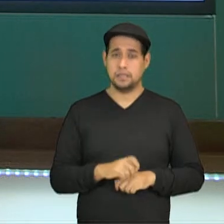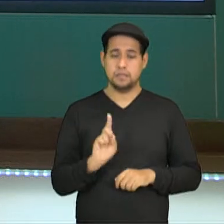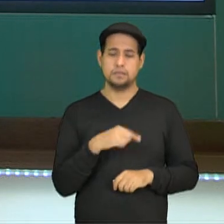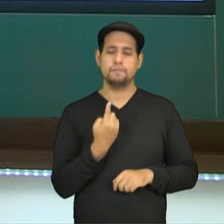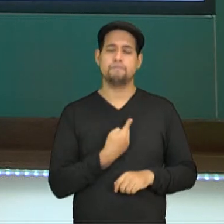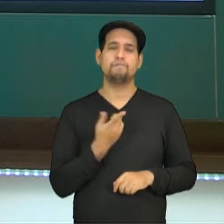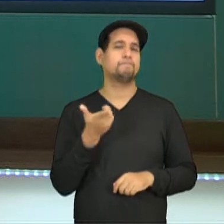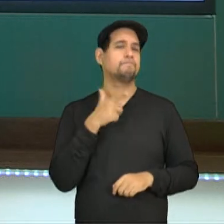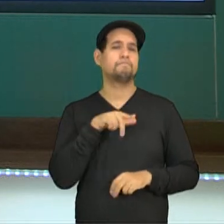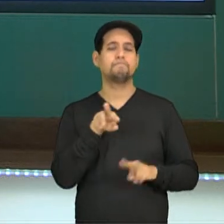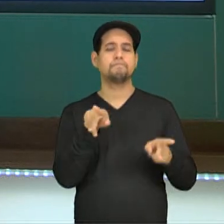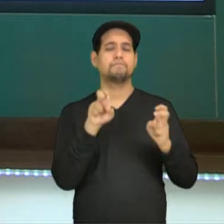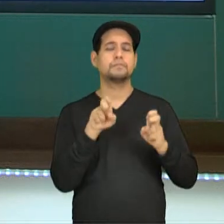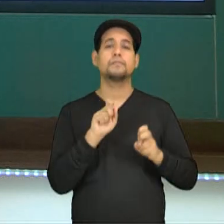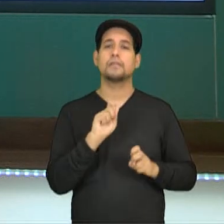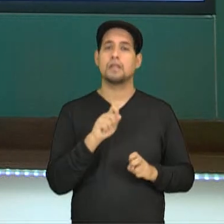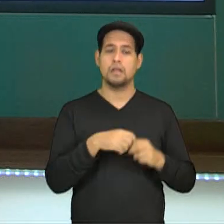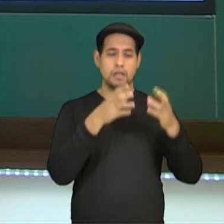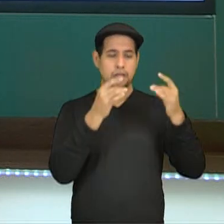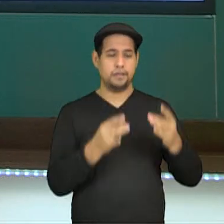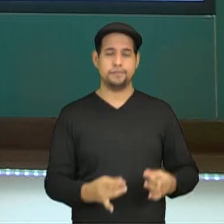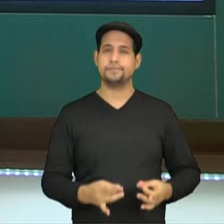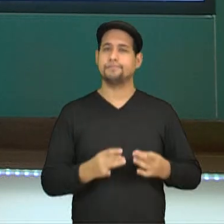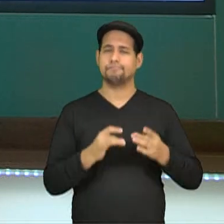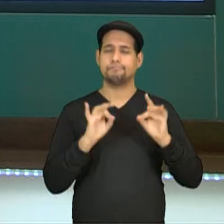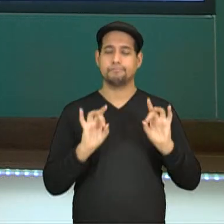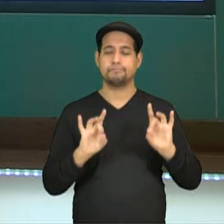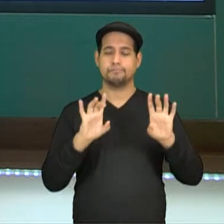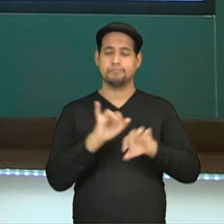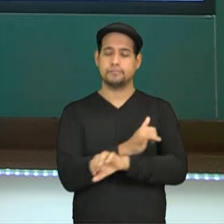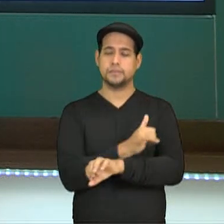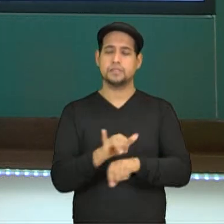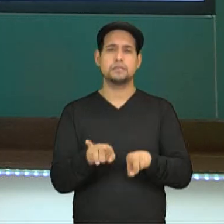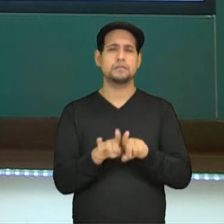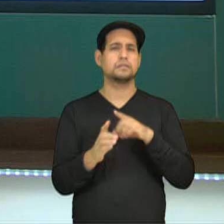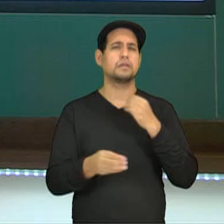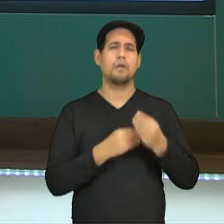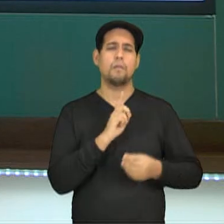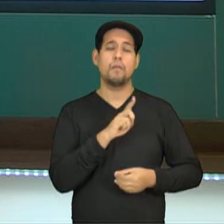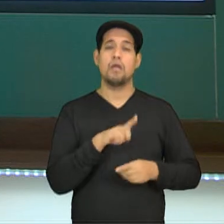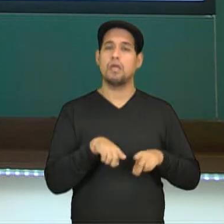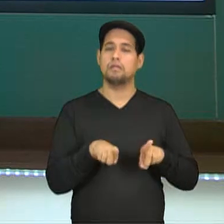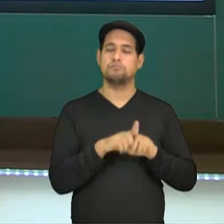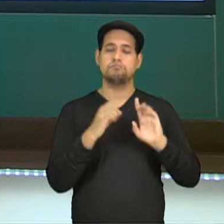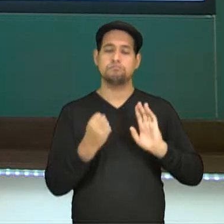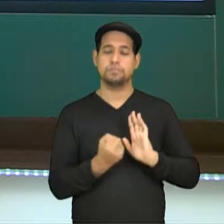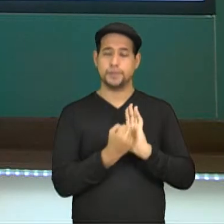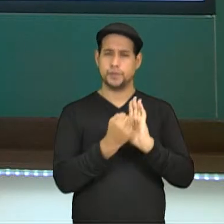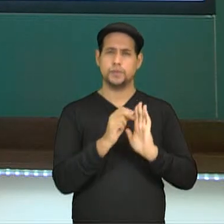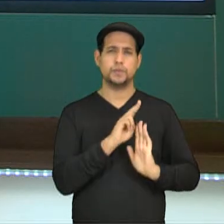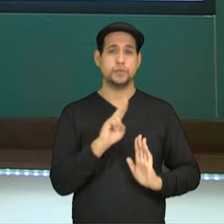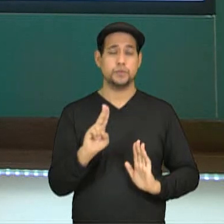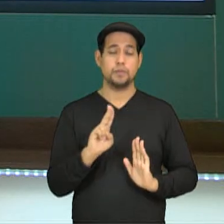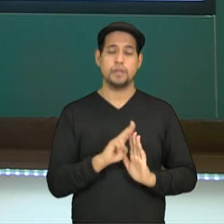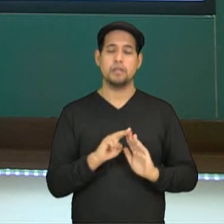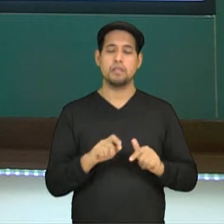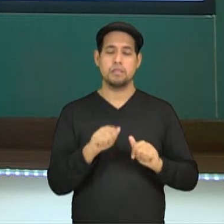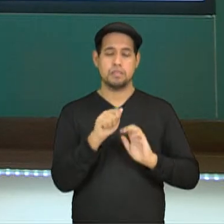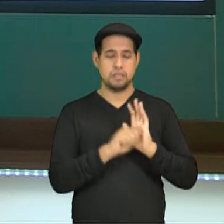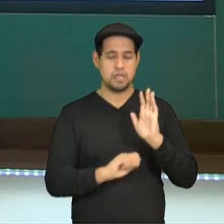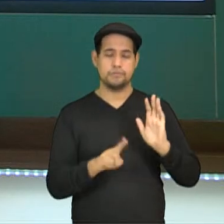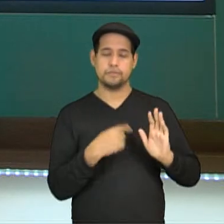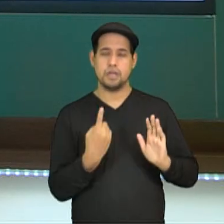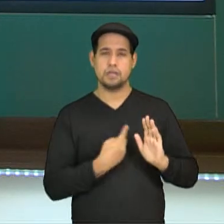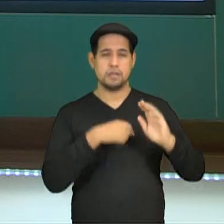nós consideramos elementos extraordinários, né? A ponto de intitularmos aqui esse gênero textual que